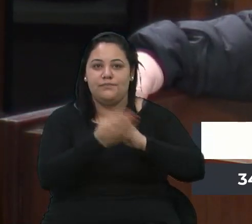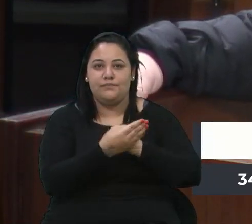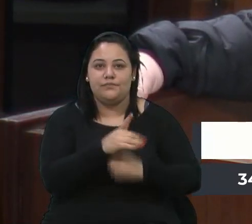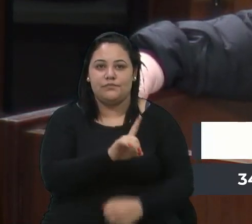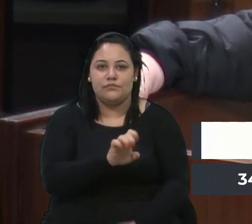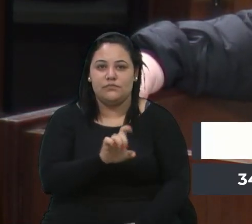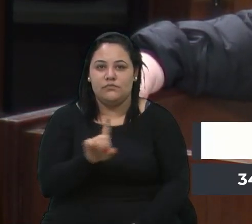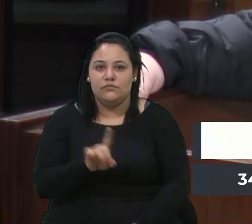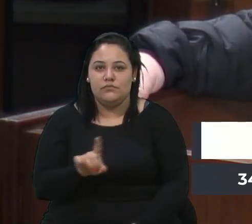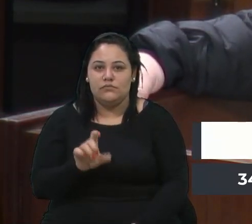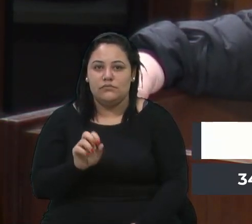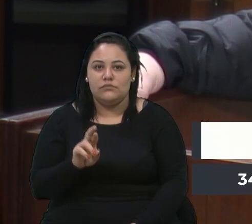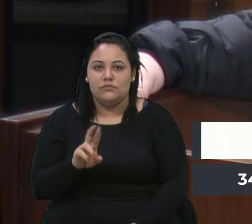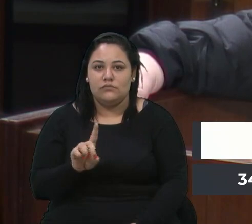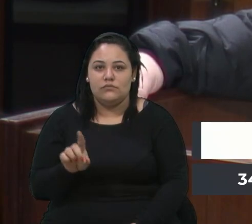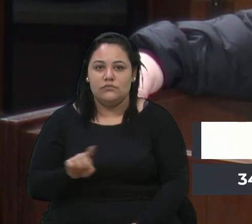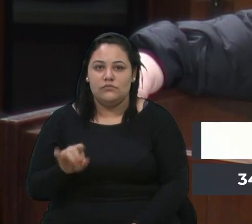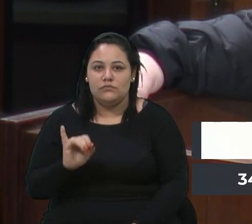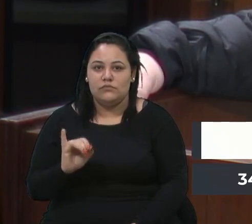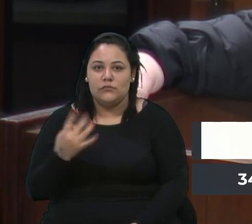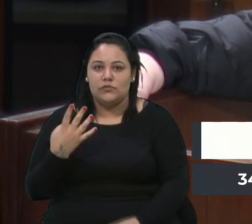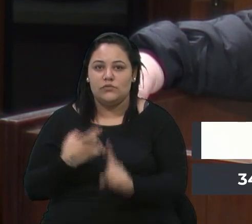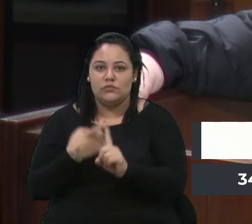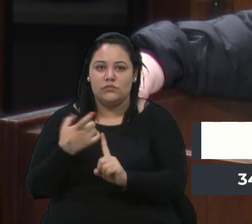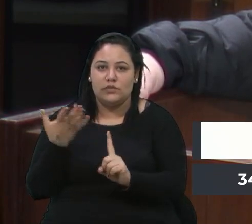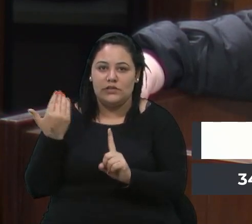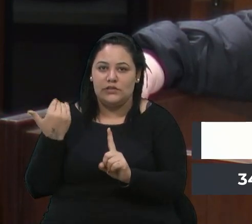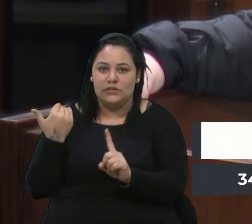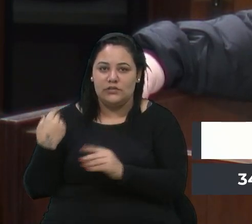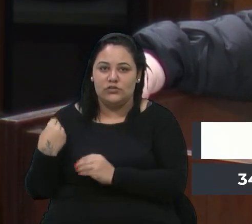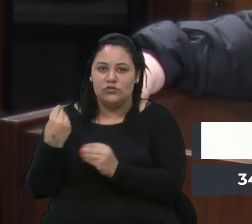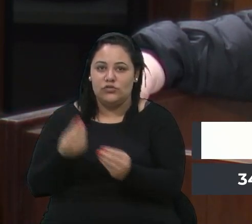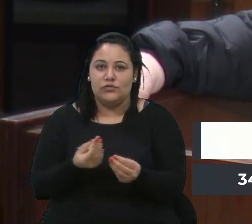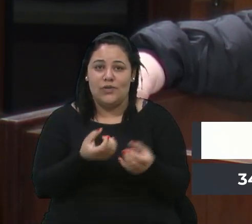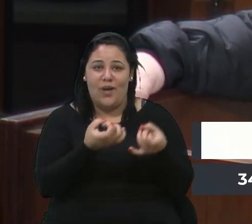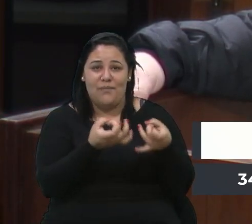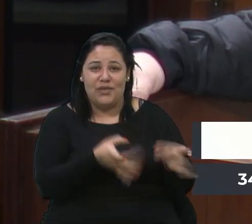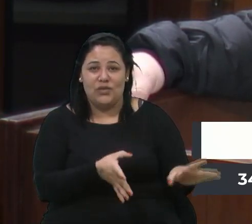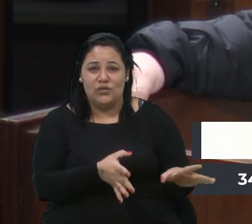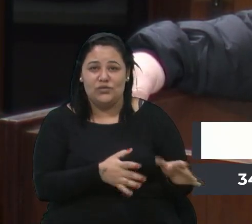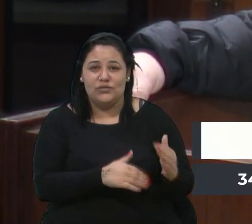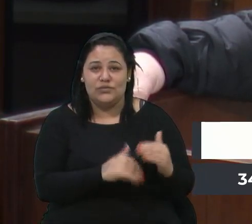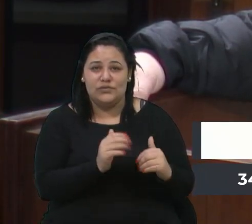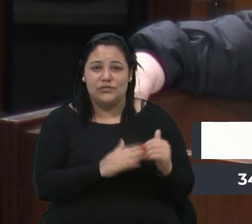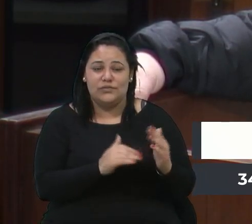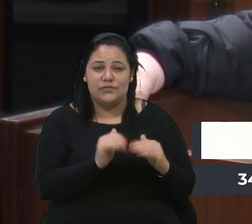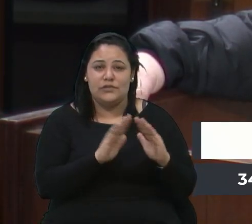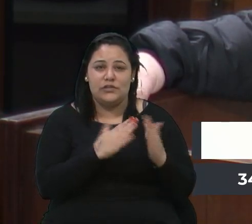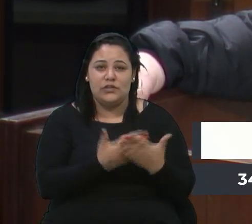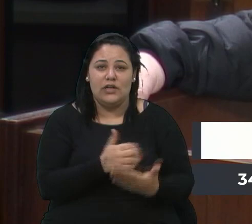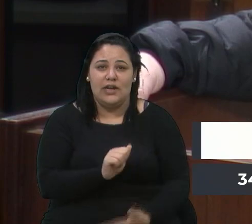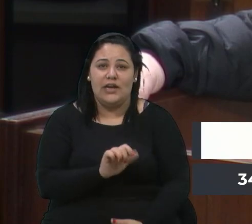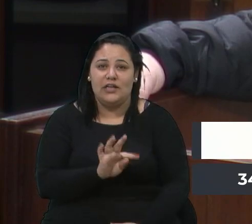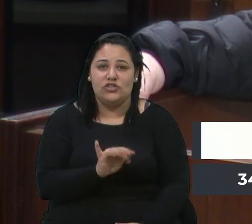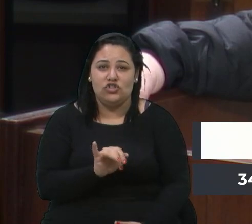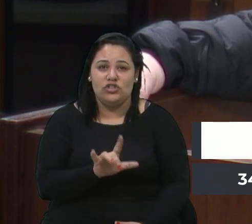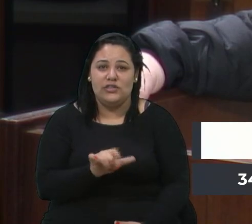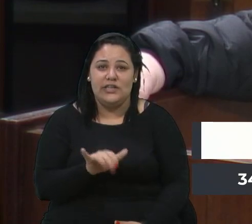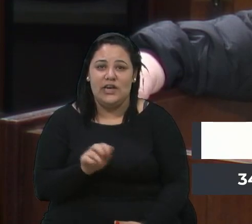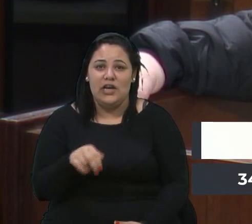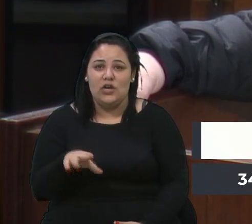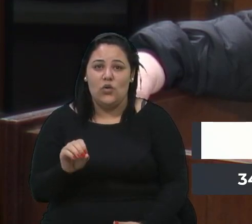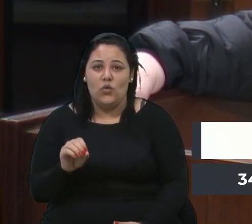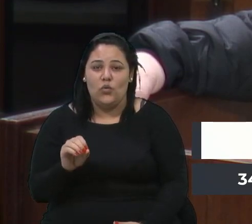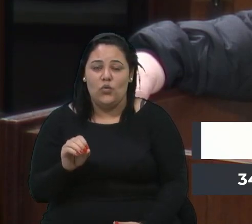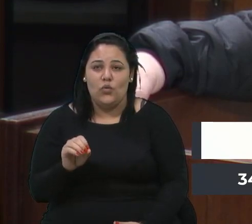Há 4 meses atrás, mais ou menos, a gente trouxe o abandono da obra da Atiliano Pinguelo, na ordem de quase